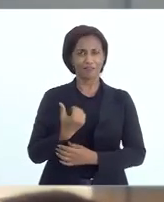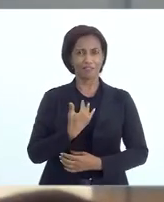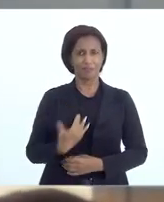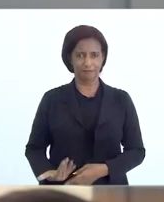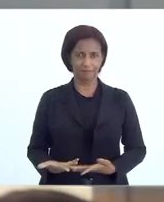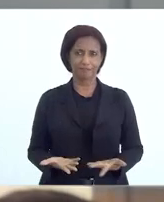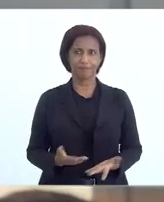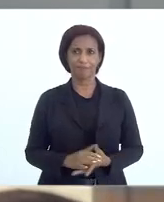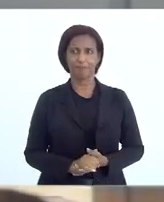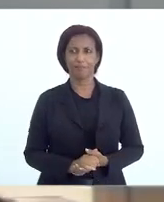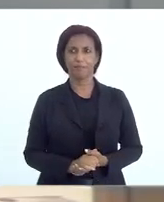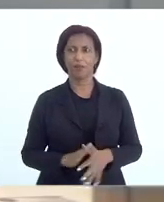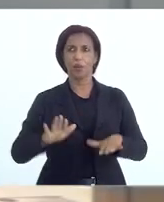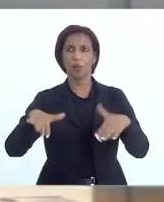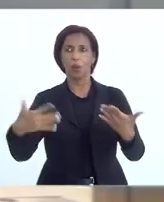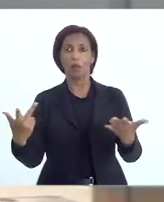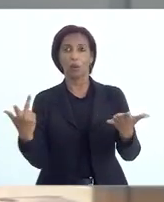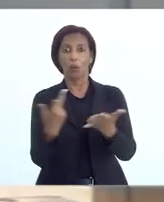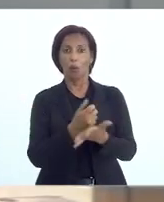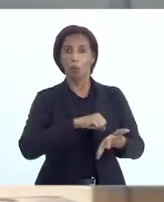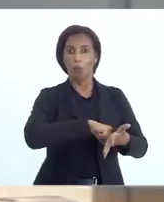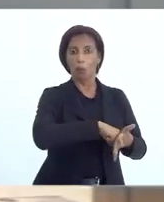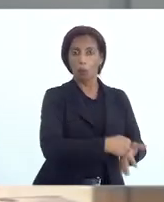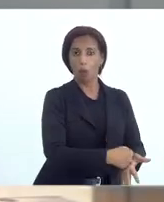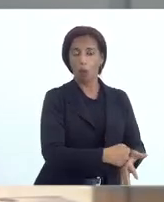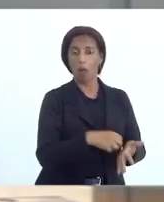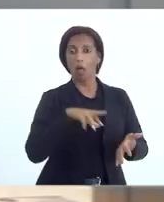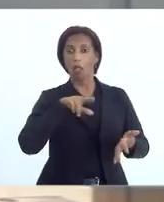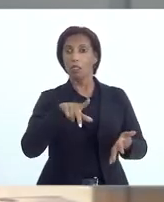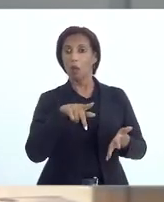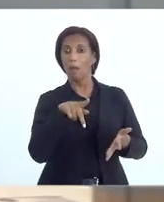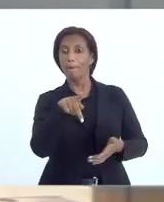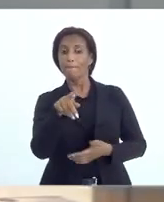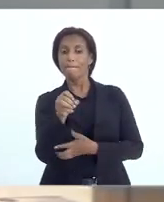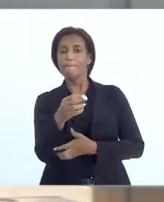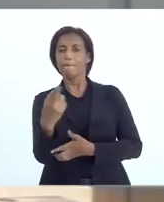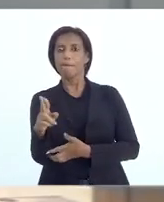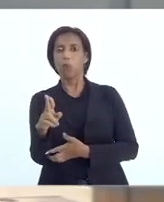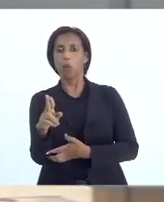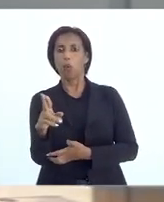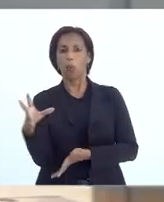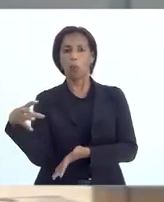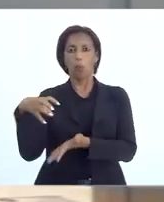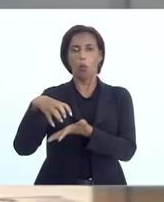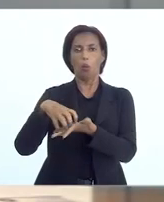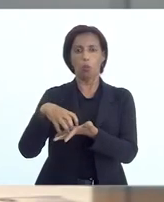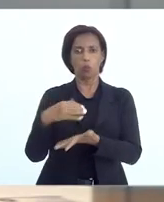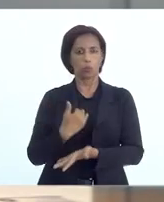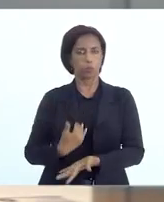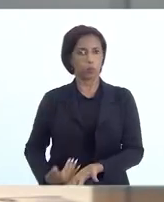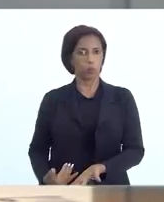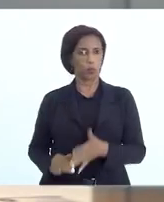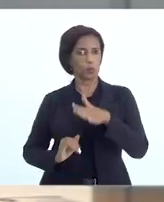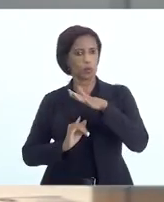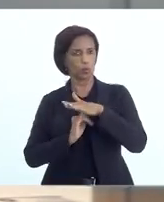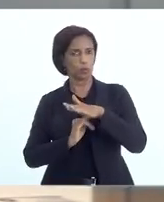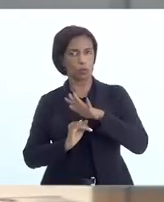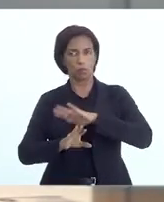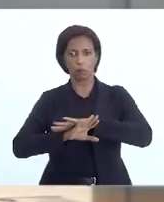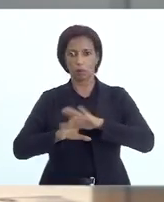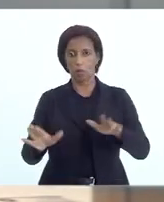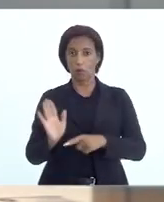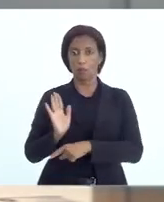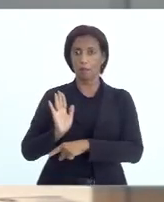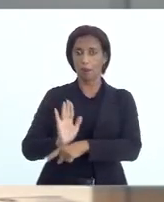segura deixando Qual o seguinte quando teve um bloqueio de vagas não foi um bloqueio por órgão público por instituição foi um